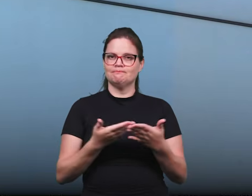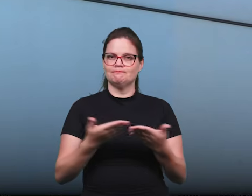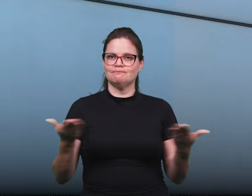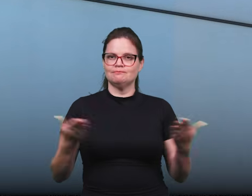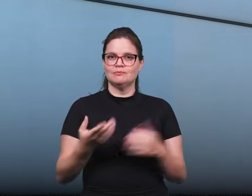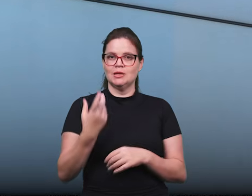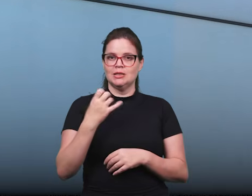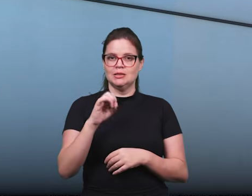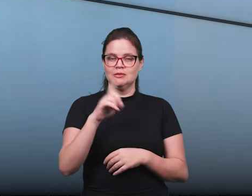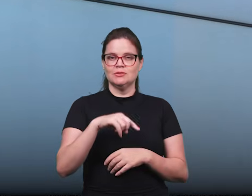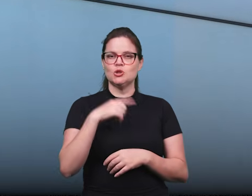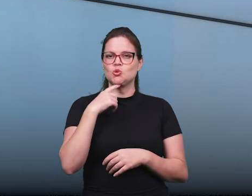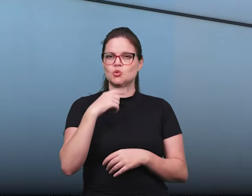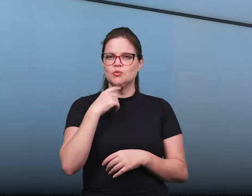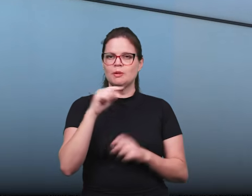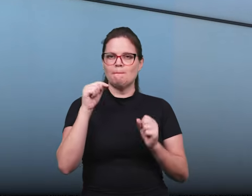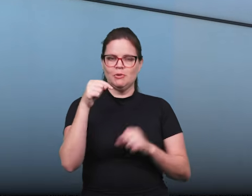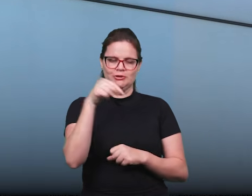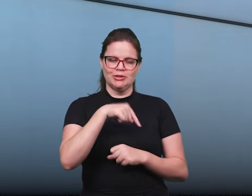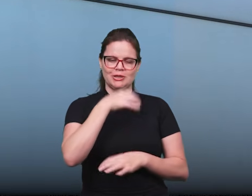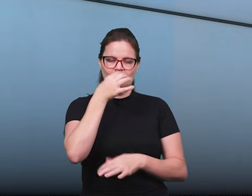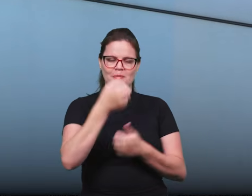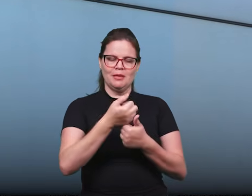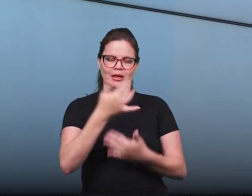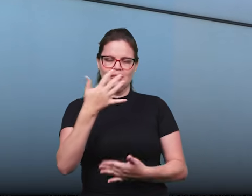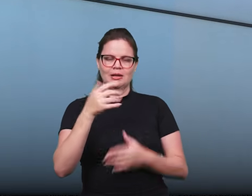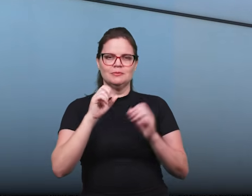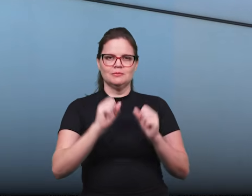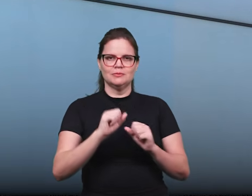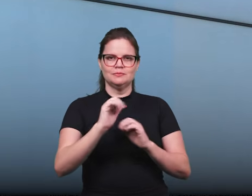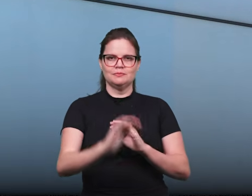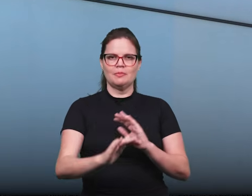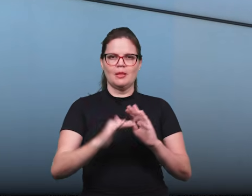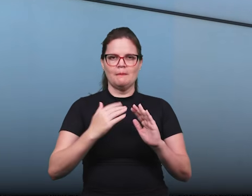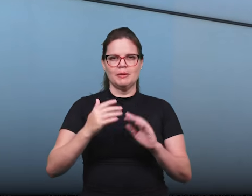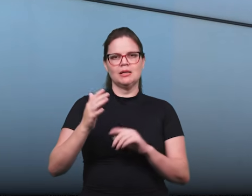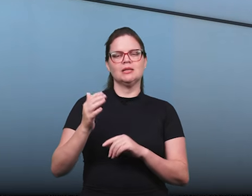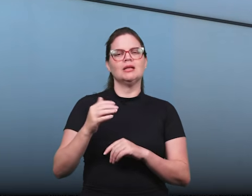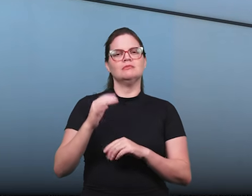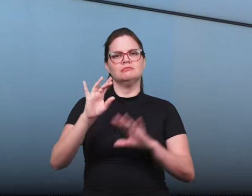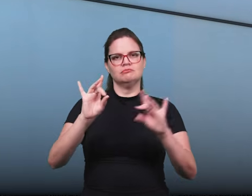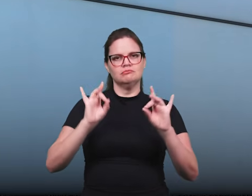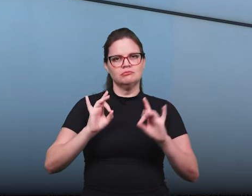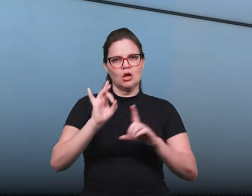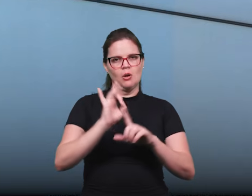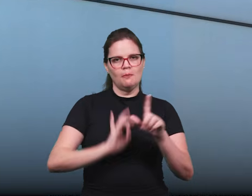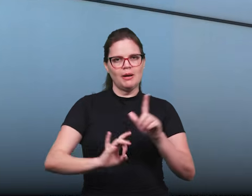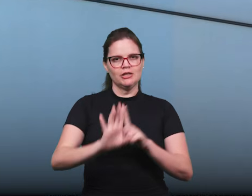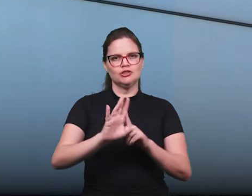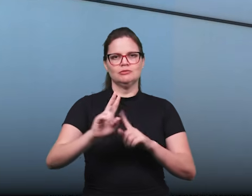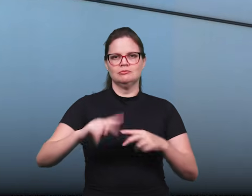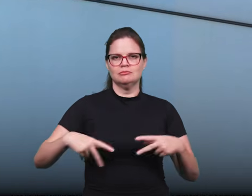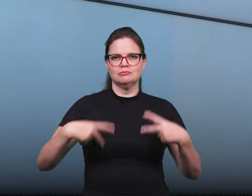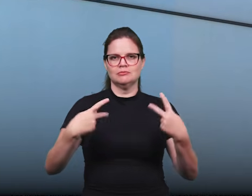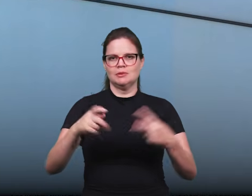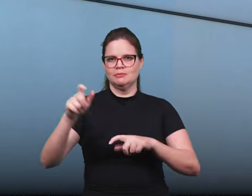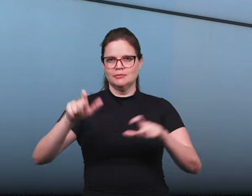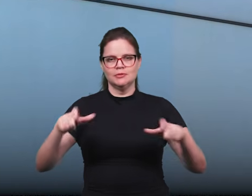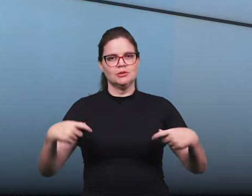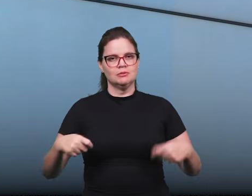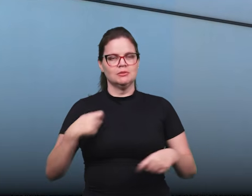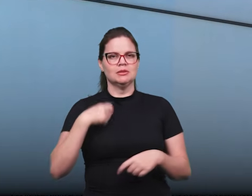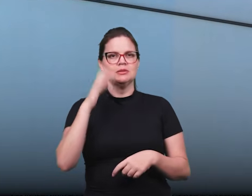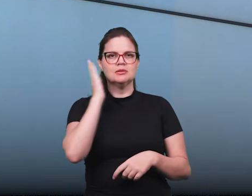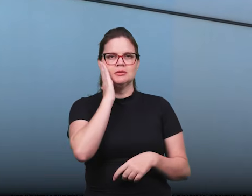você e se você ficou com alguma dúvida, pode escrever nos comentários, manda o vídeo para quem você acha que precisa assistir o